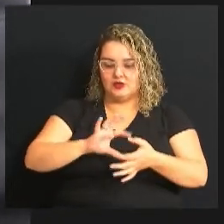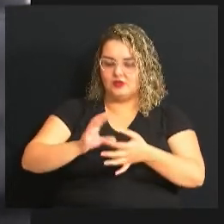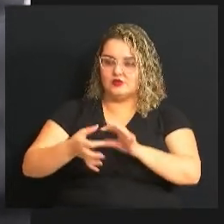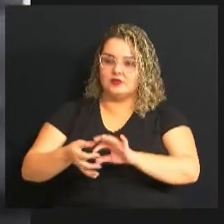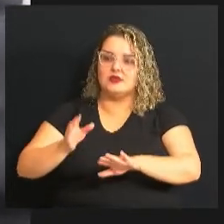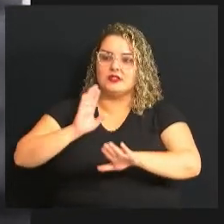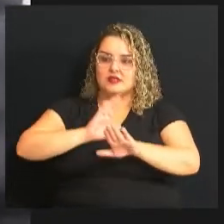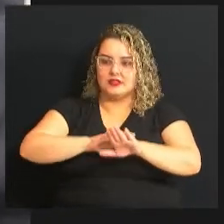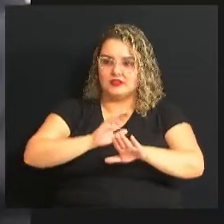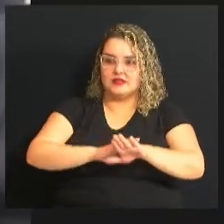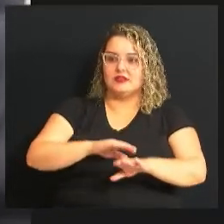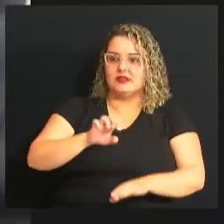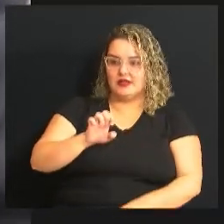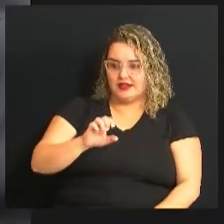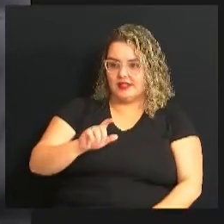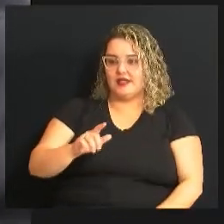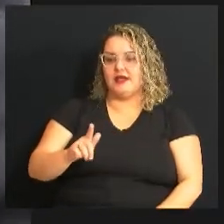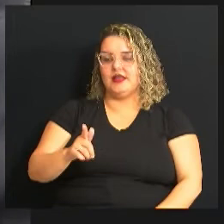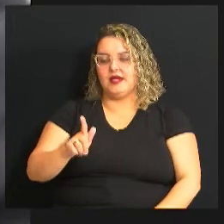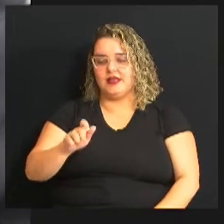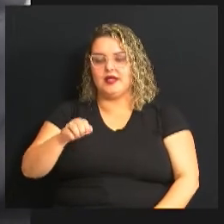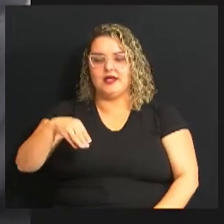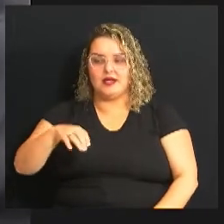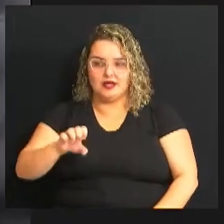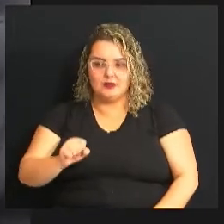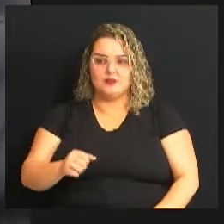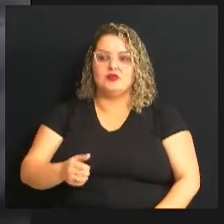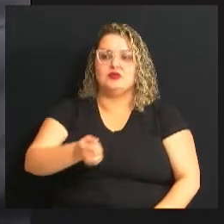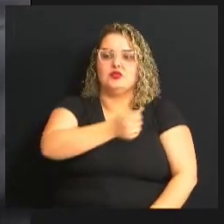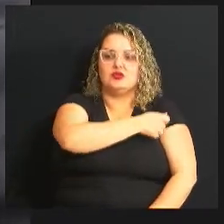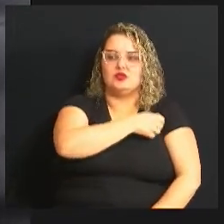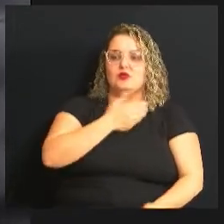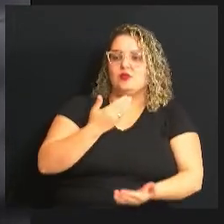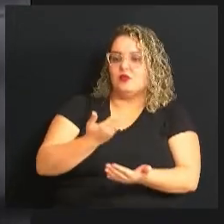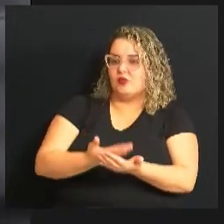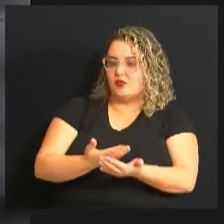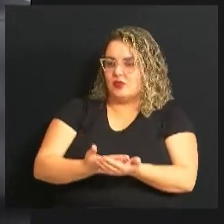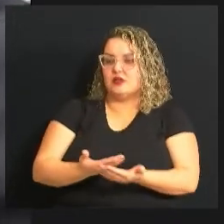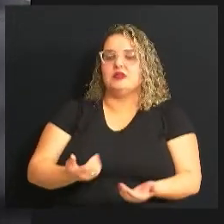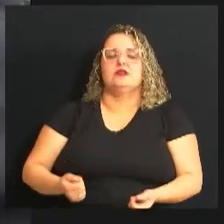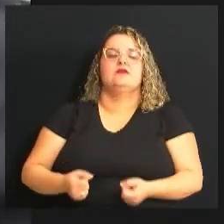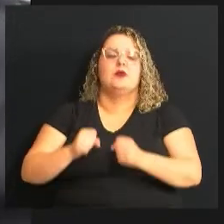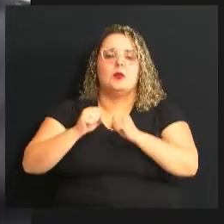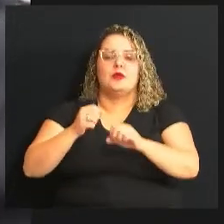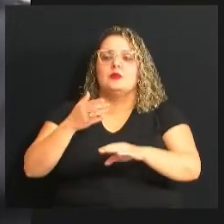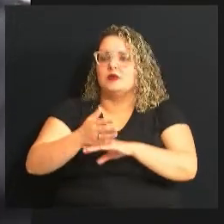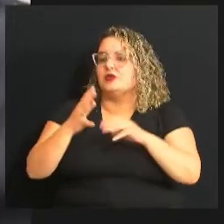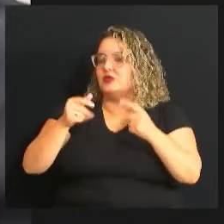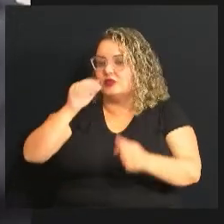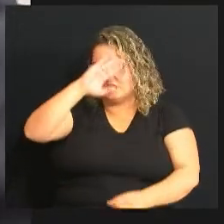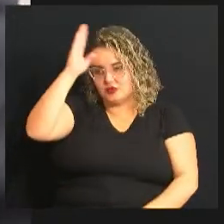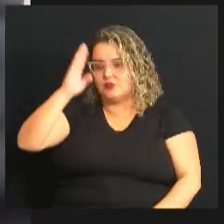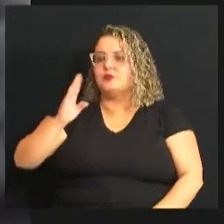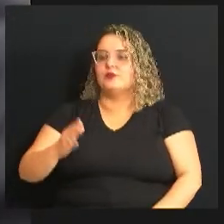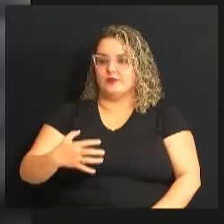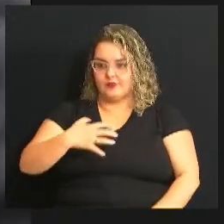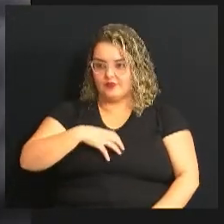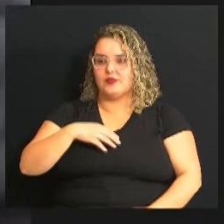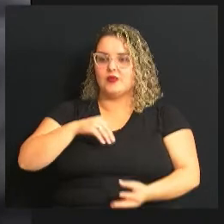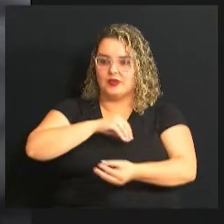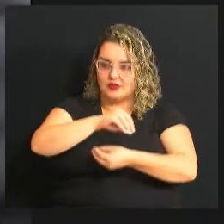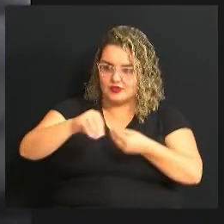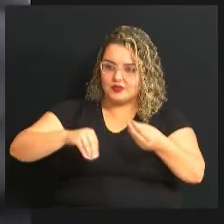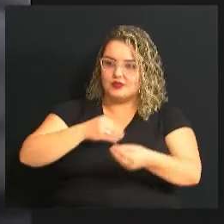dos e-games, ou seja, os alunos vão poder participar aí de todo o Brasil, então é uma maneira da gente envolver os